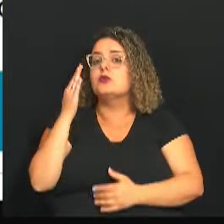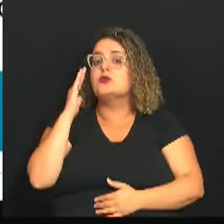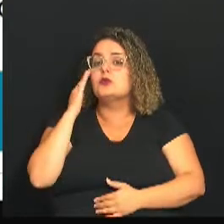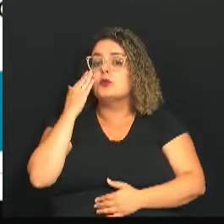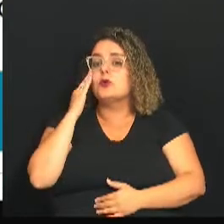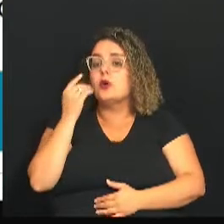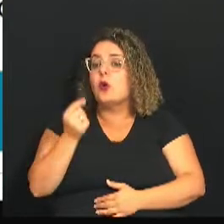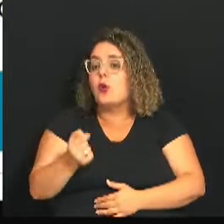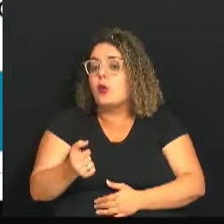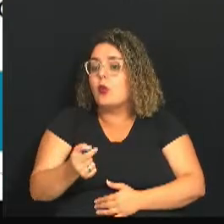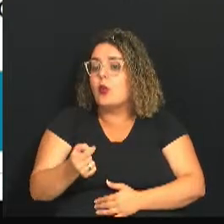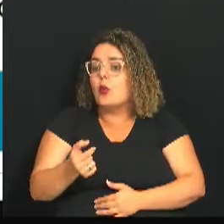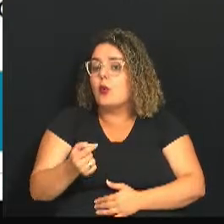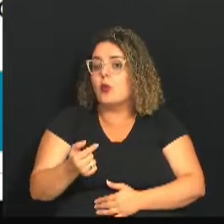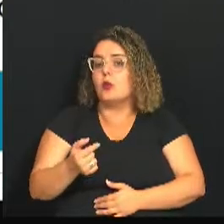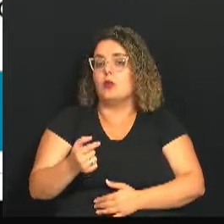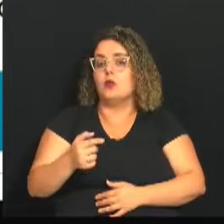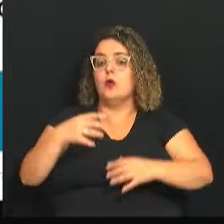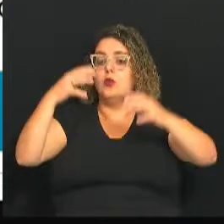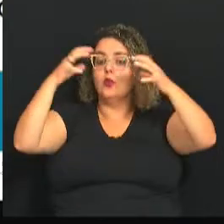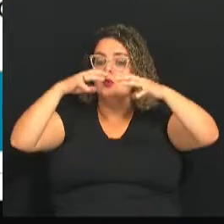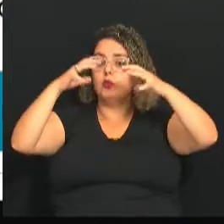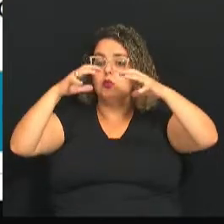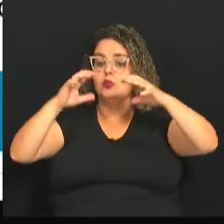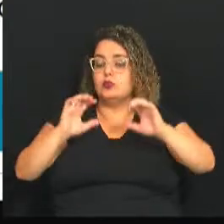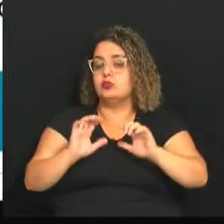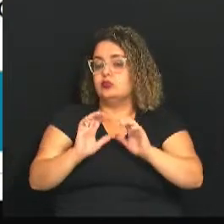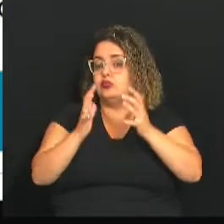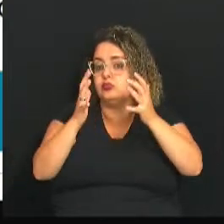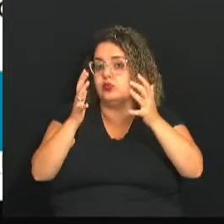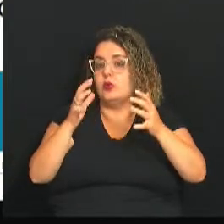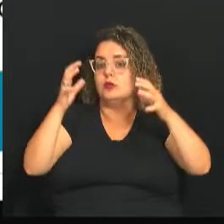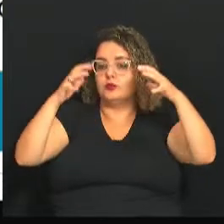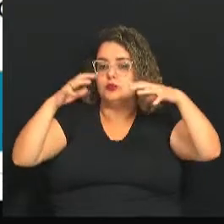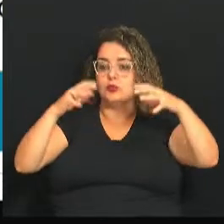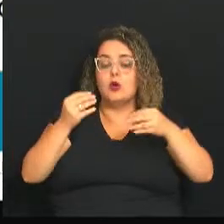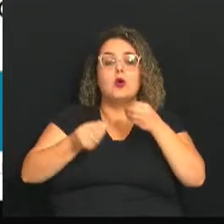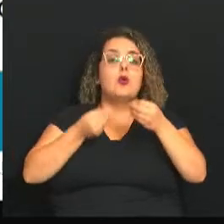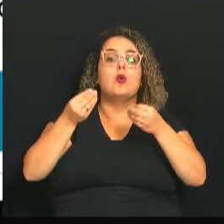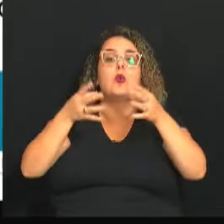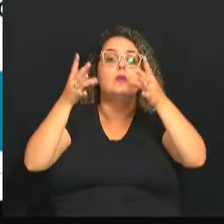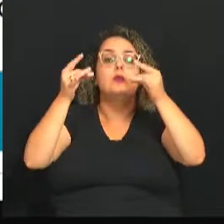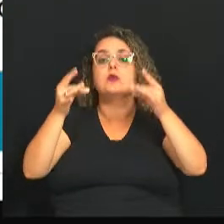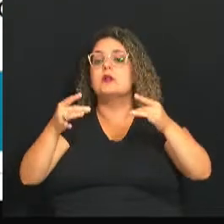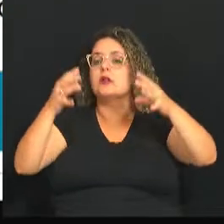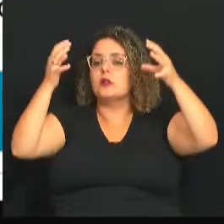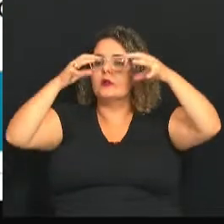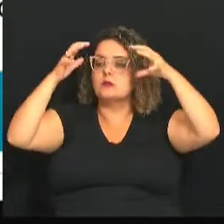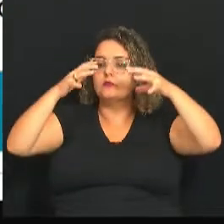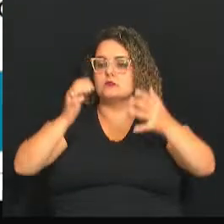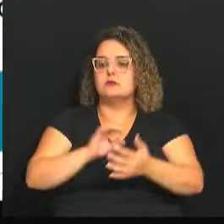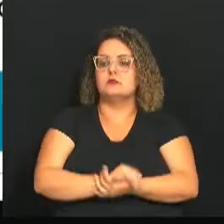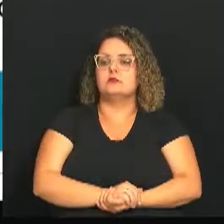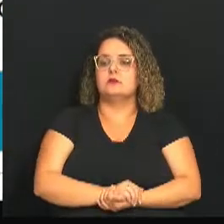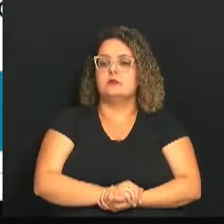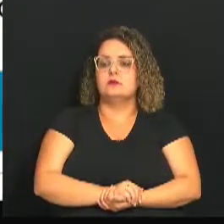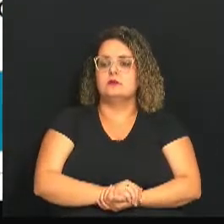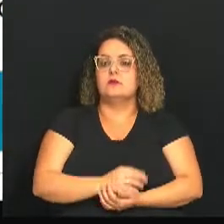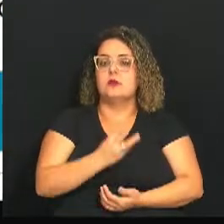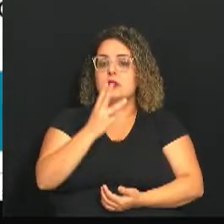gente chama de evento extremo de chuva, né, e como categorizar ele. Então, a gente tem aí, a partir de 30